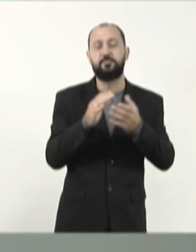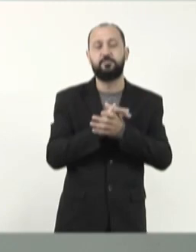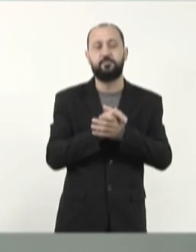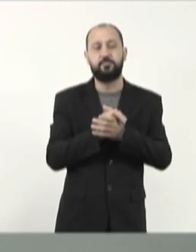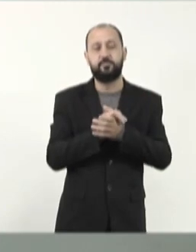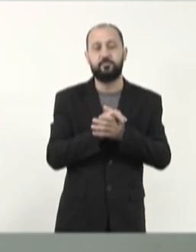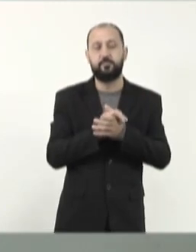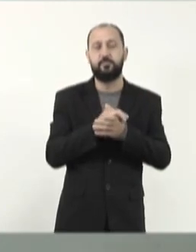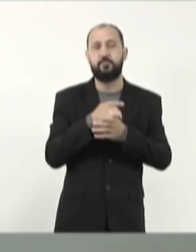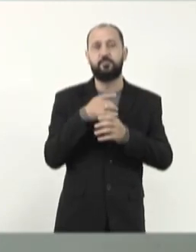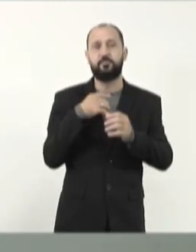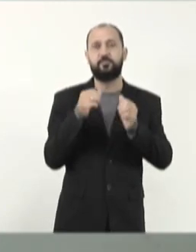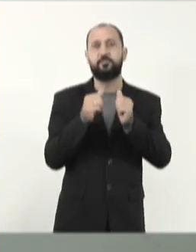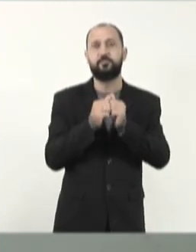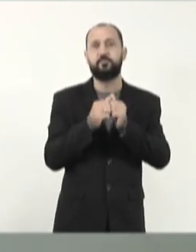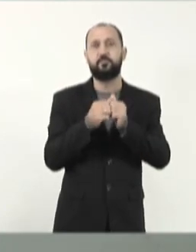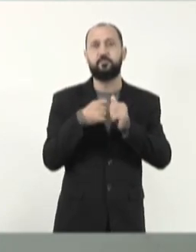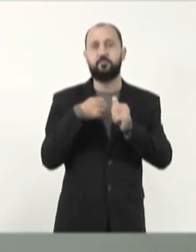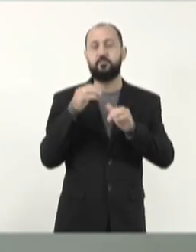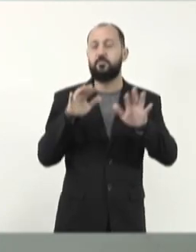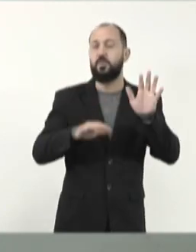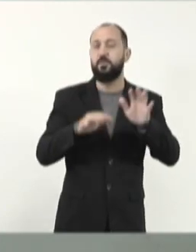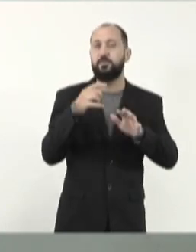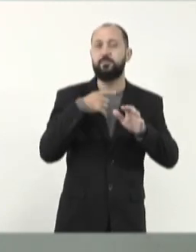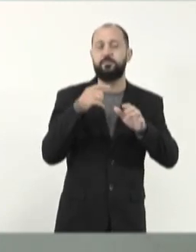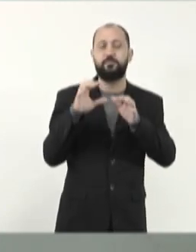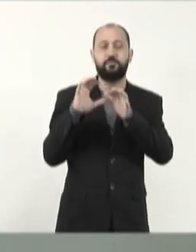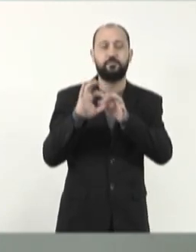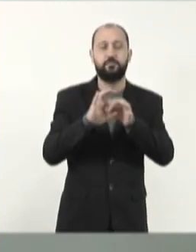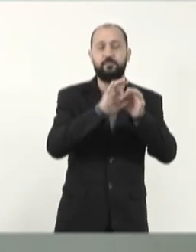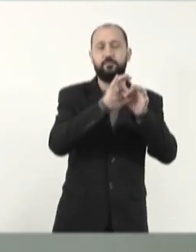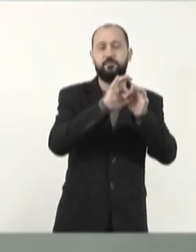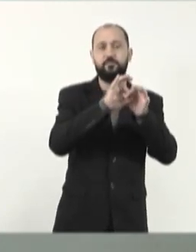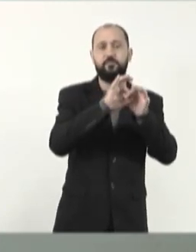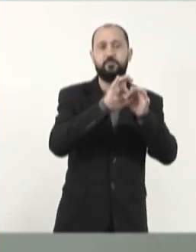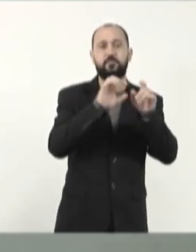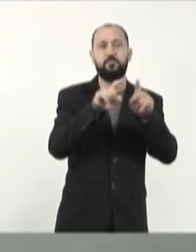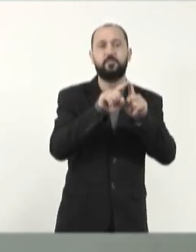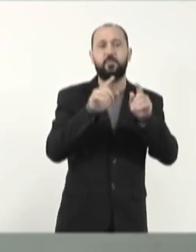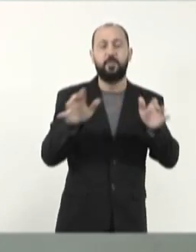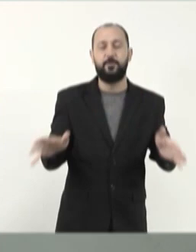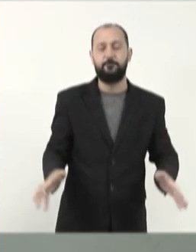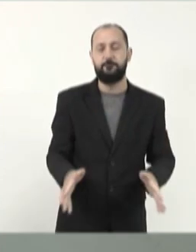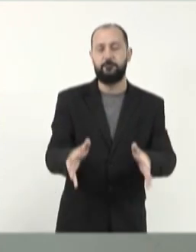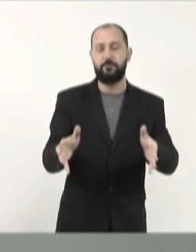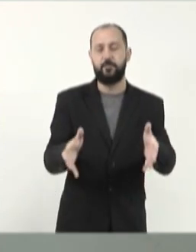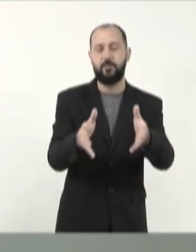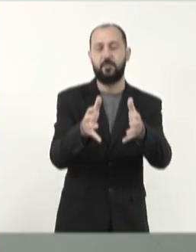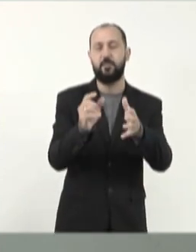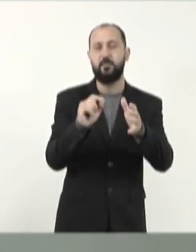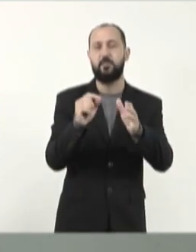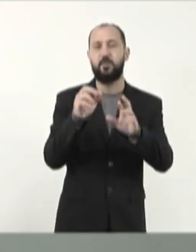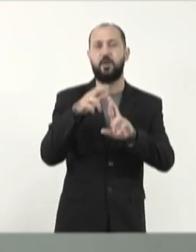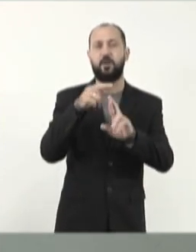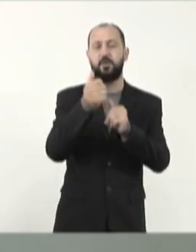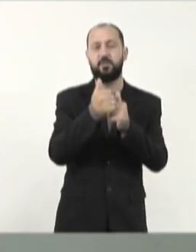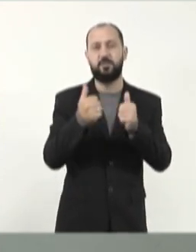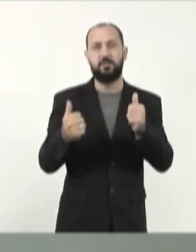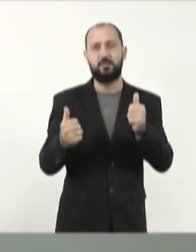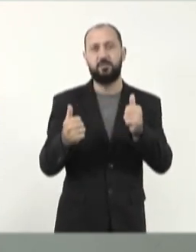Bioparque, né? Então, em decorrência desse cenário todo, né, inclusive para incentivar mais atratividade